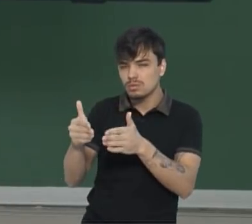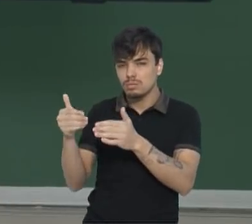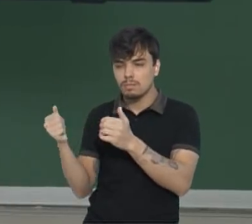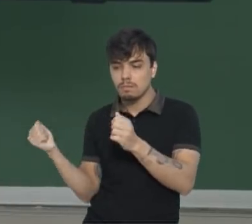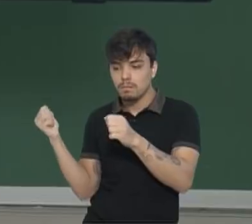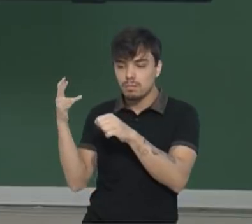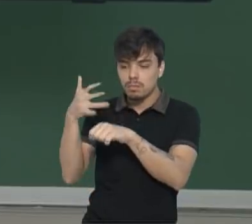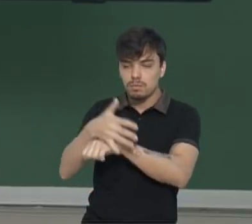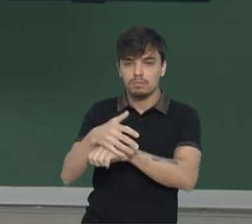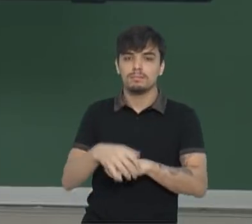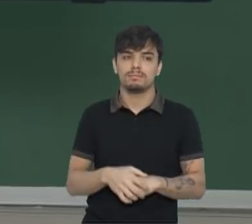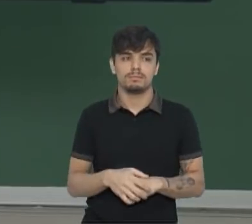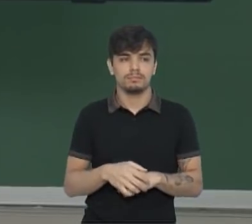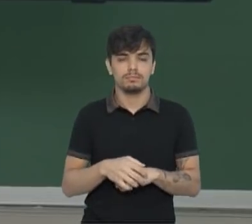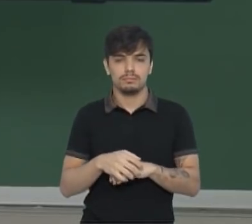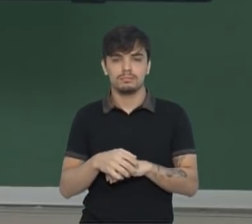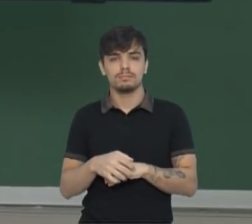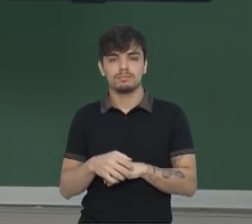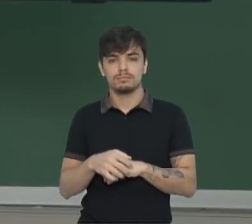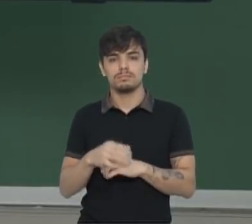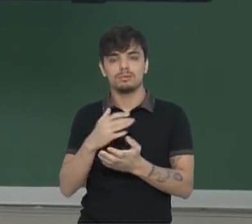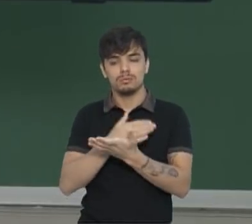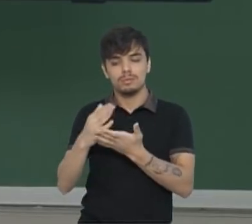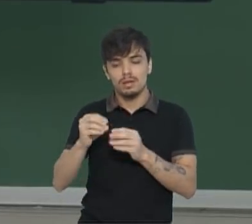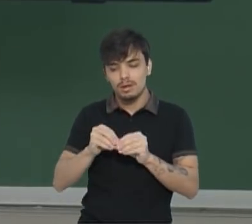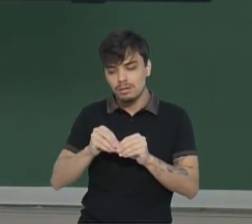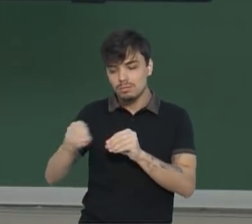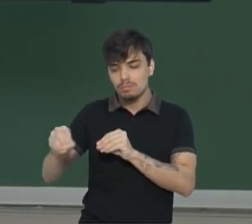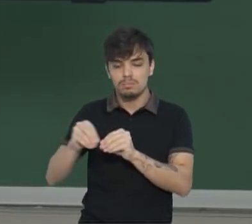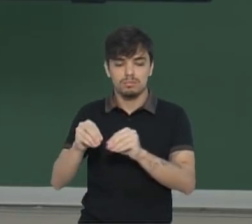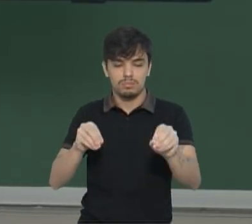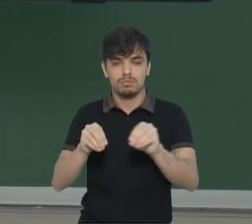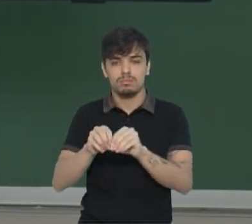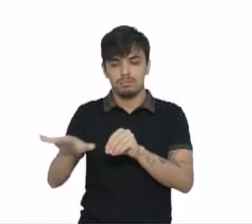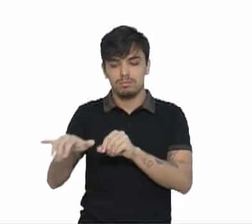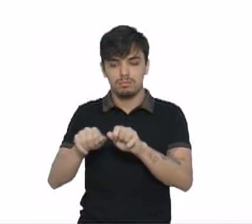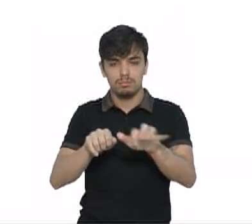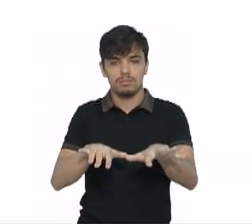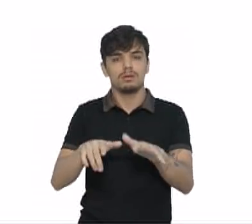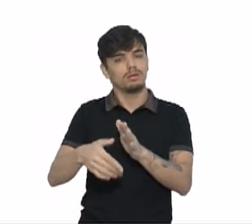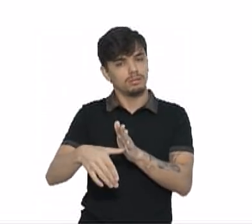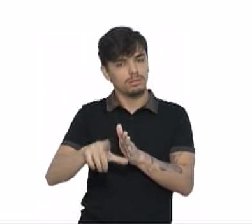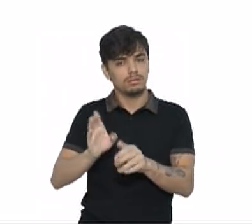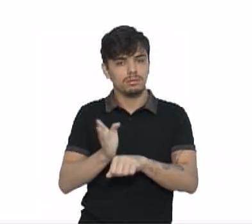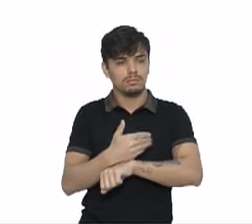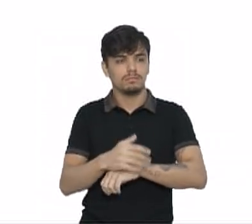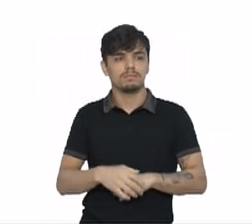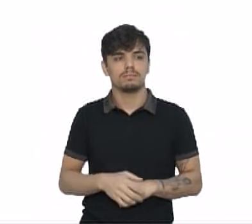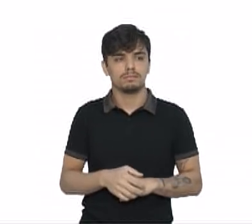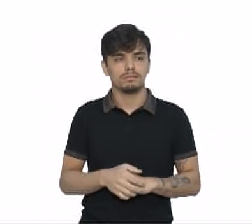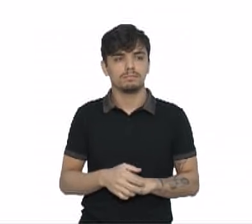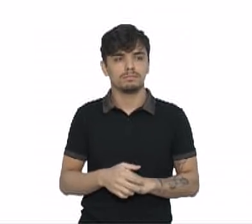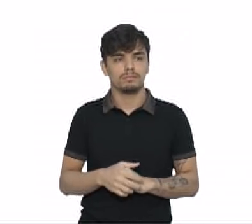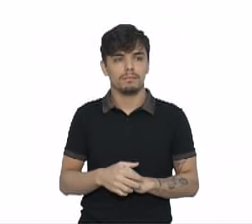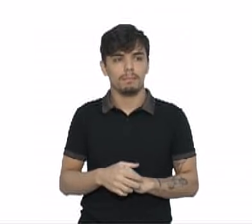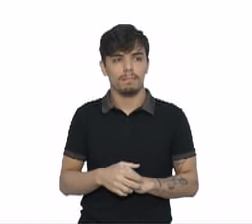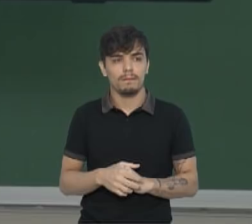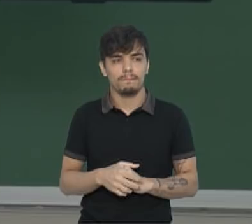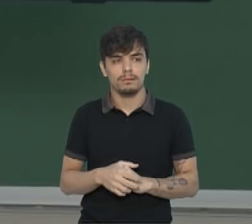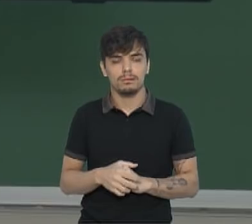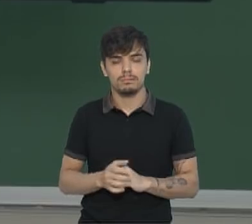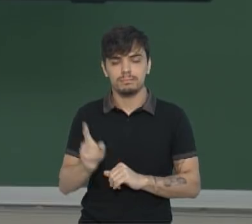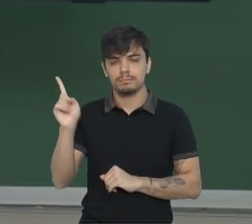também começaram seu processo de migração muito cedo. Tá? Região ocupada pelos burgúndios no século V. Aqui vai